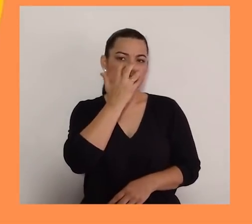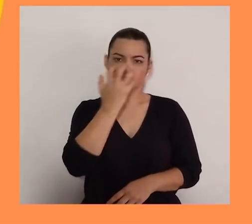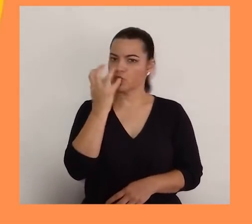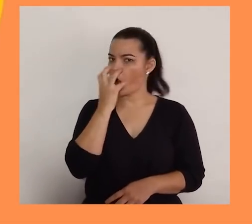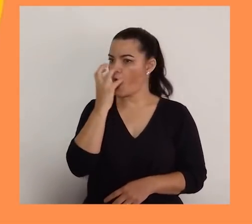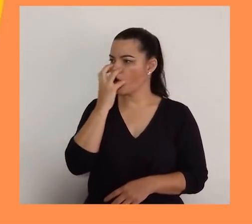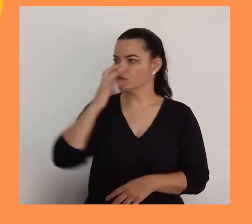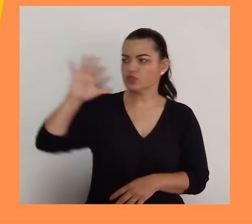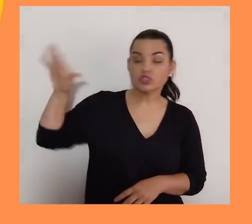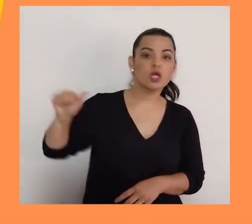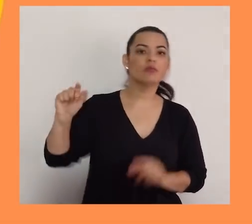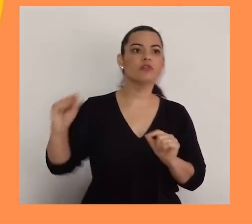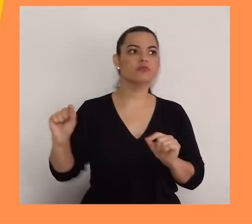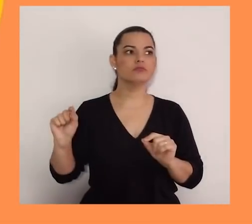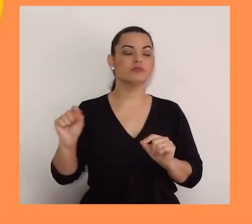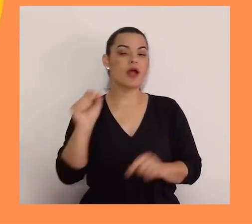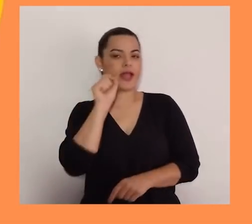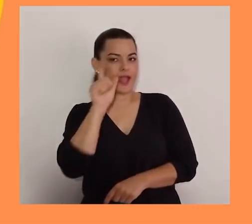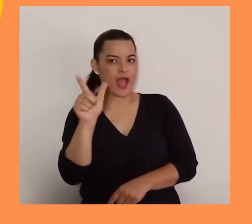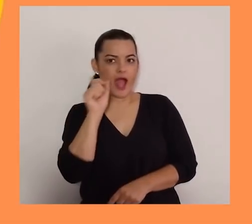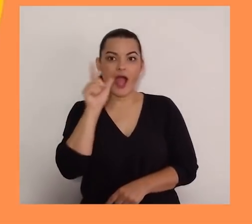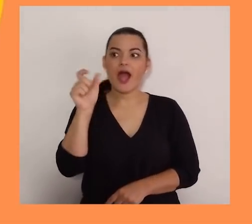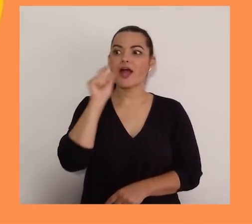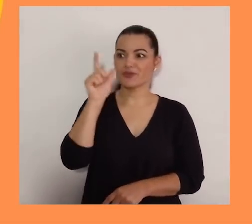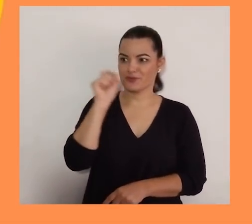sair da terra. Agora é minha vez.